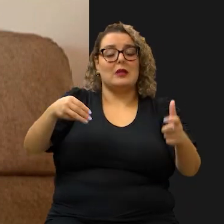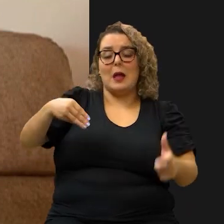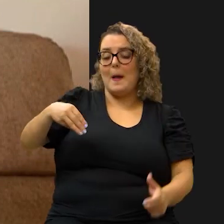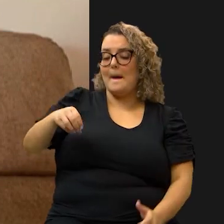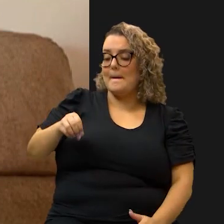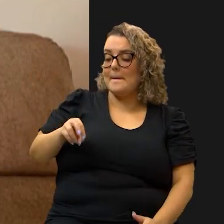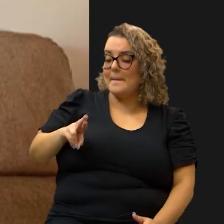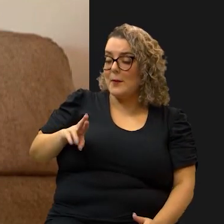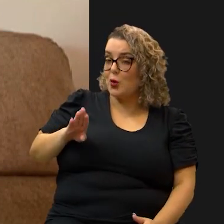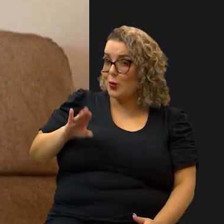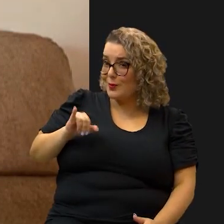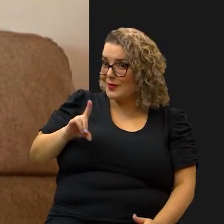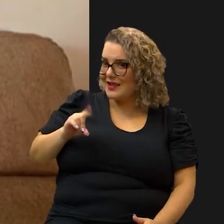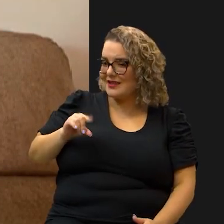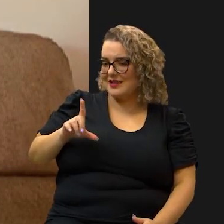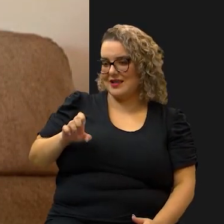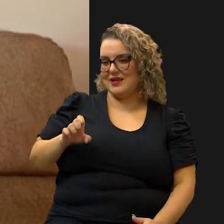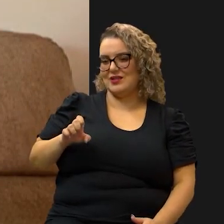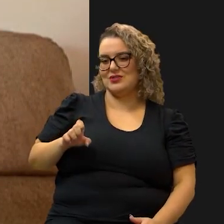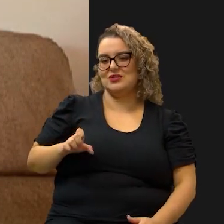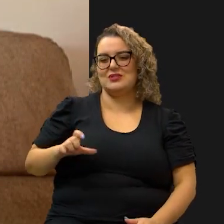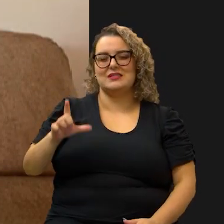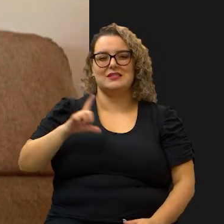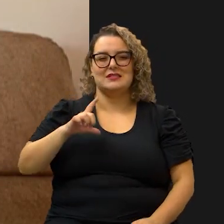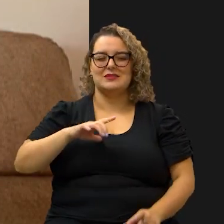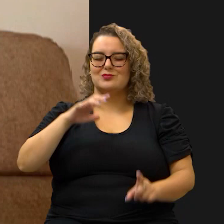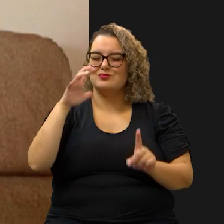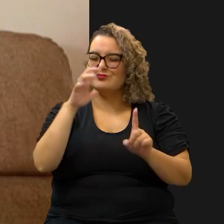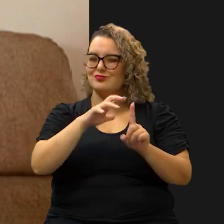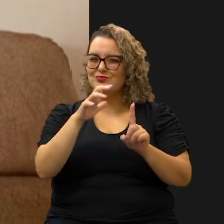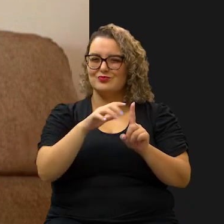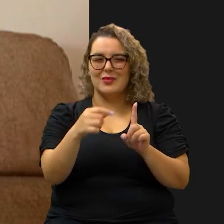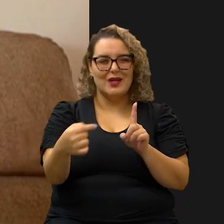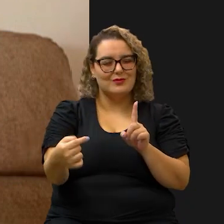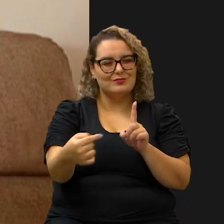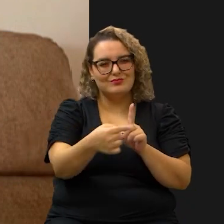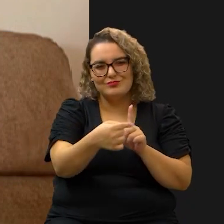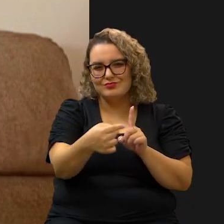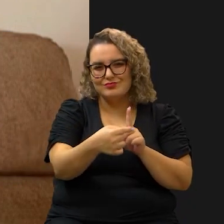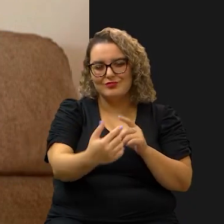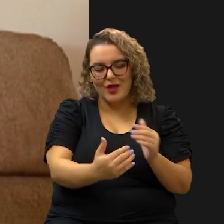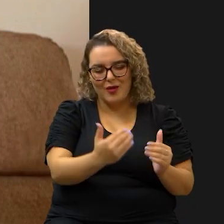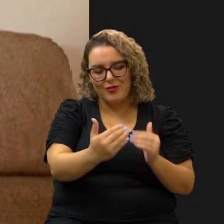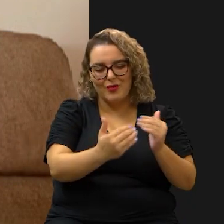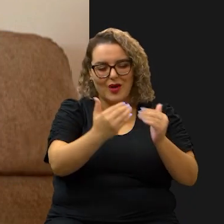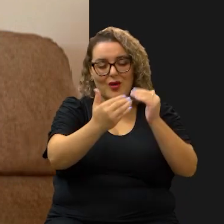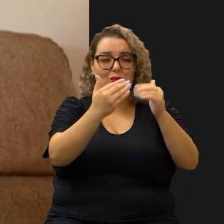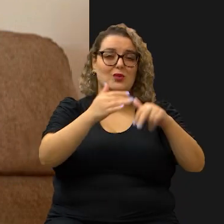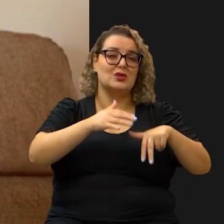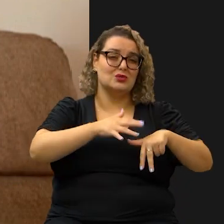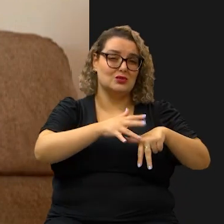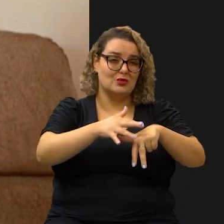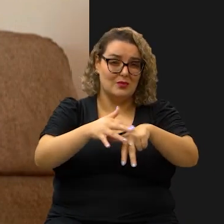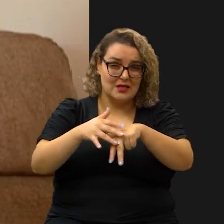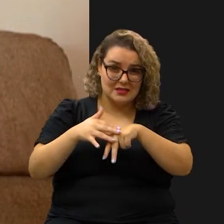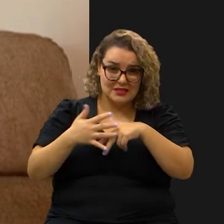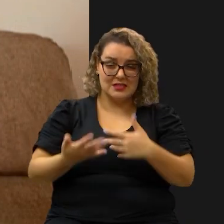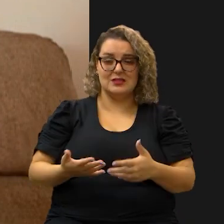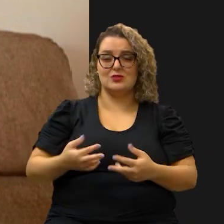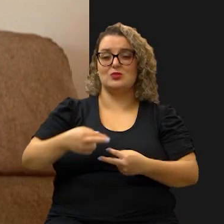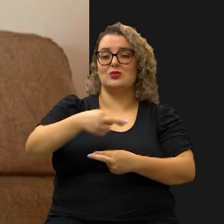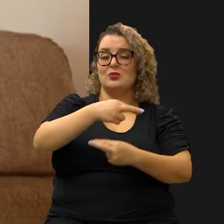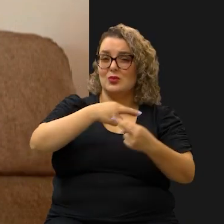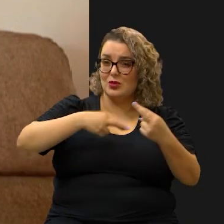alta morbidade, ou seja, né, acarretam, impactam de uma maneira muito negativa na produtividade